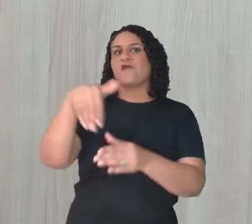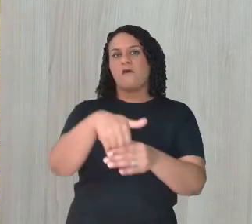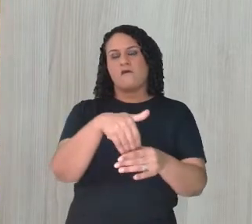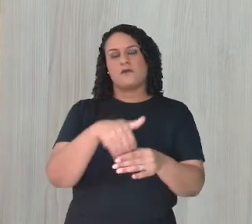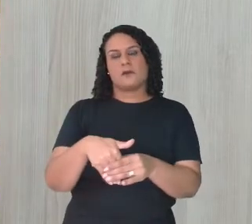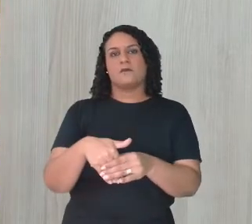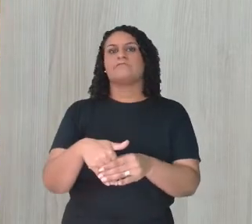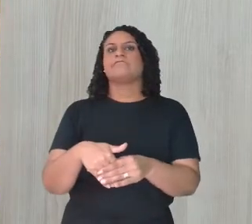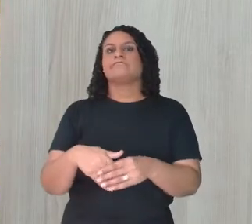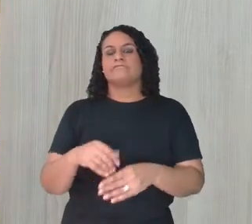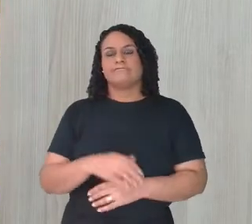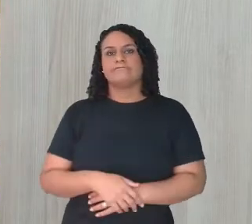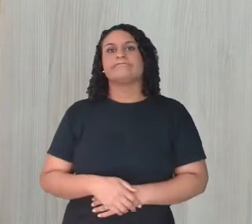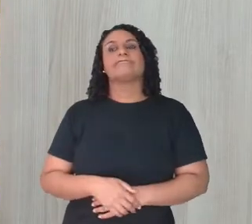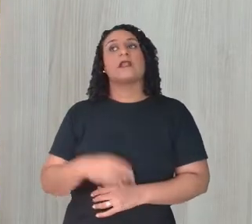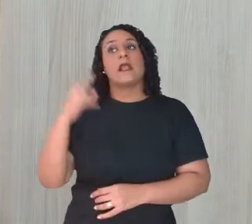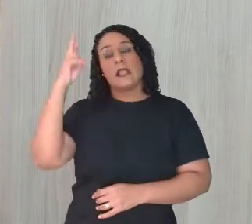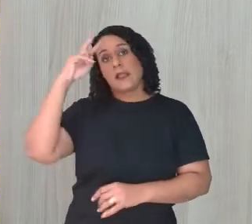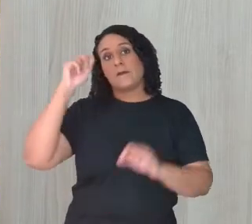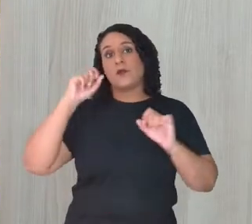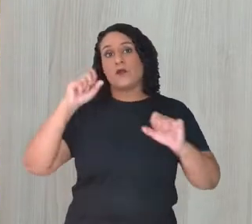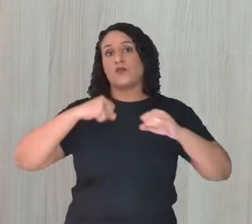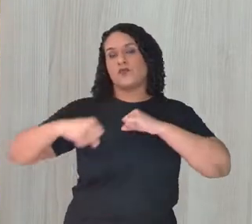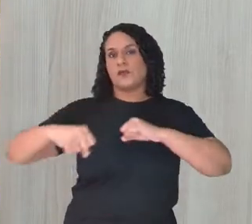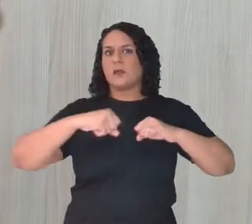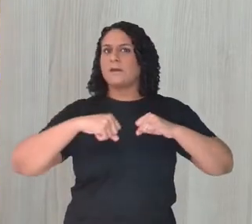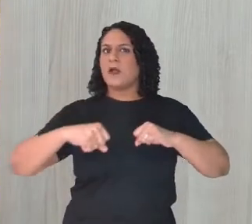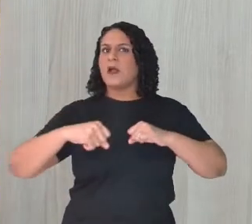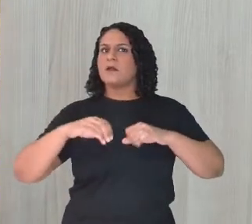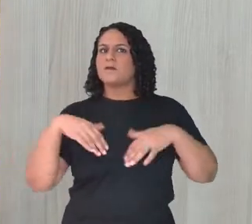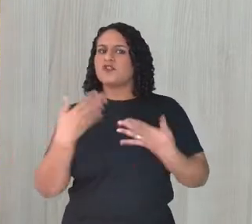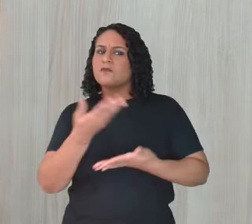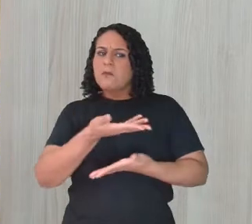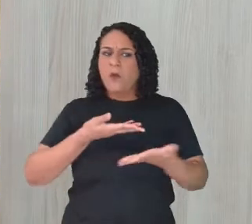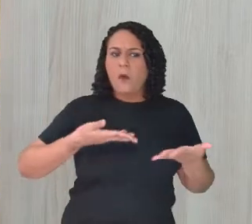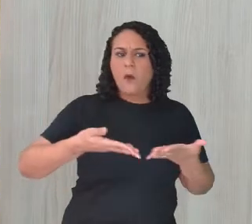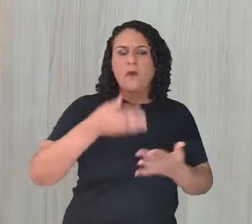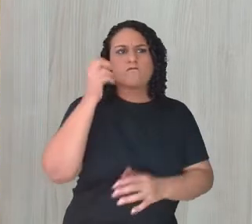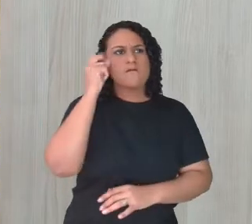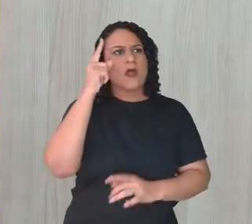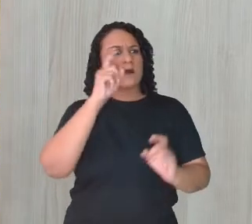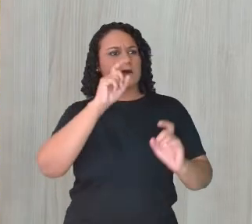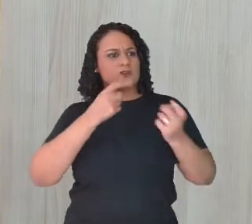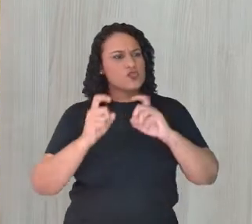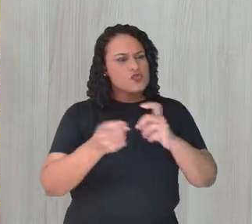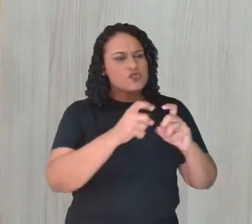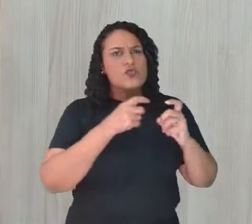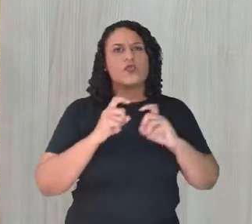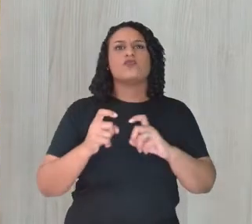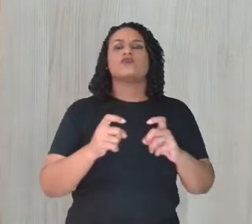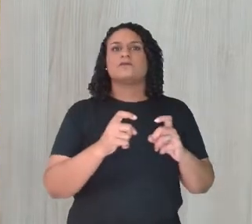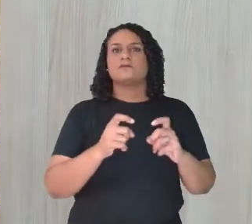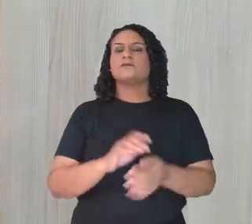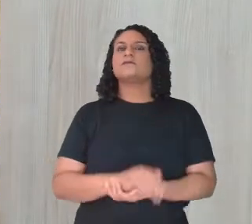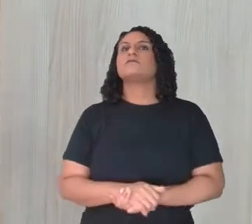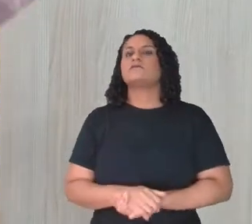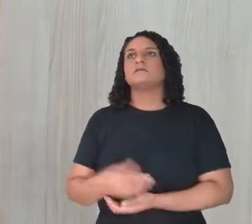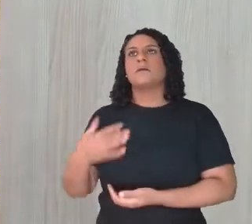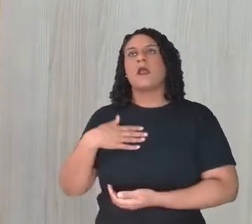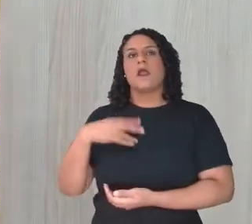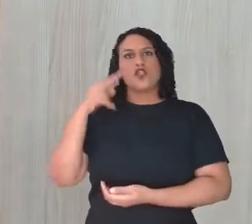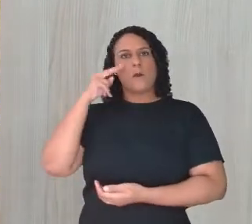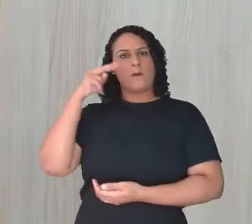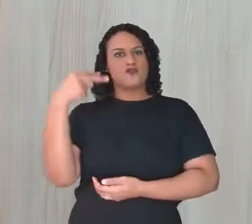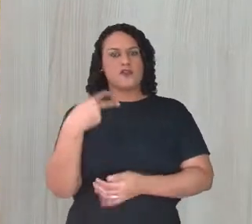que o debate é para que a gente compartilhe as ideias, para que a gente discuta. Eu tenho um ponto de vista, a